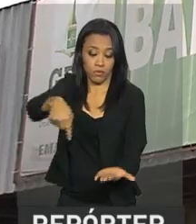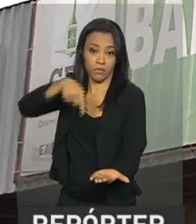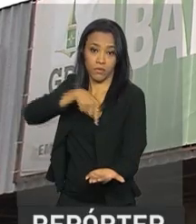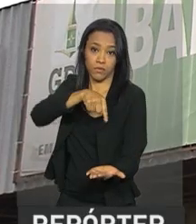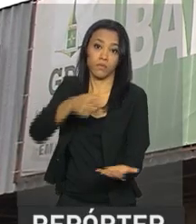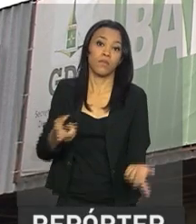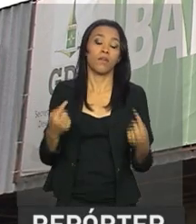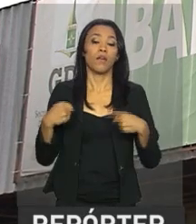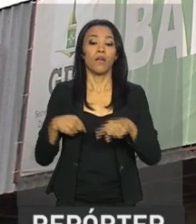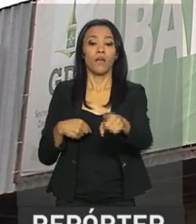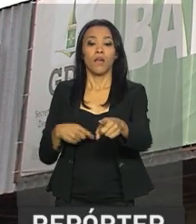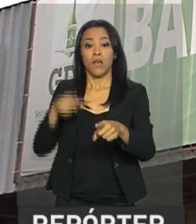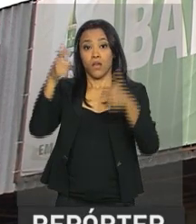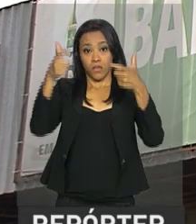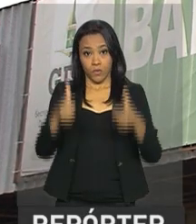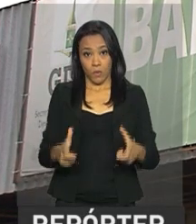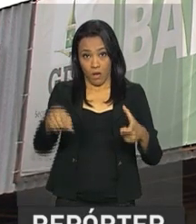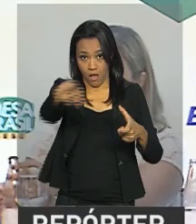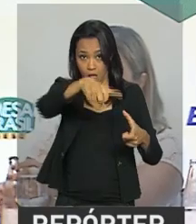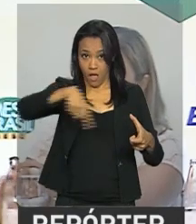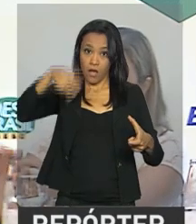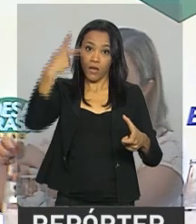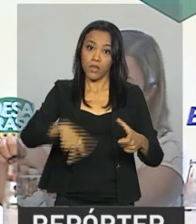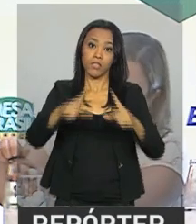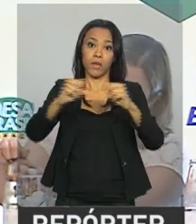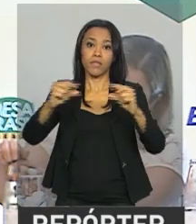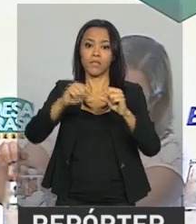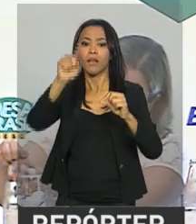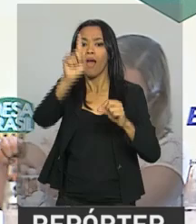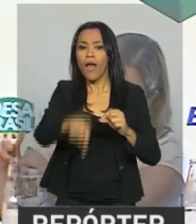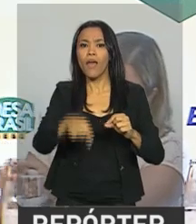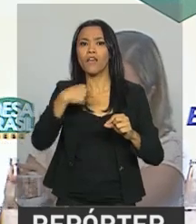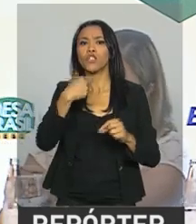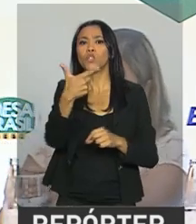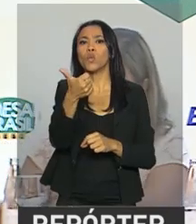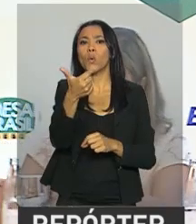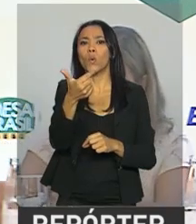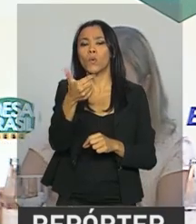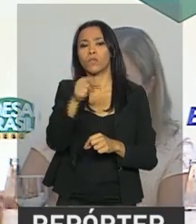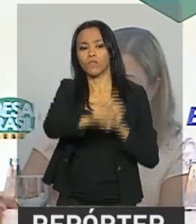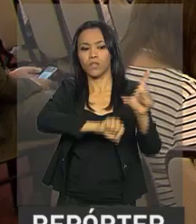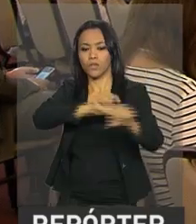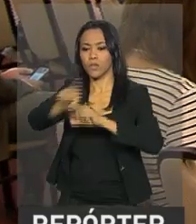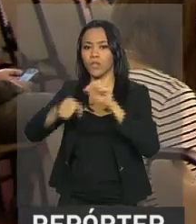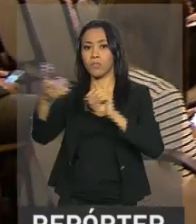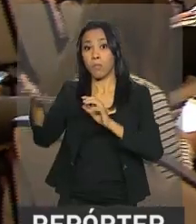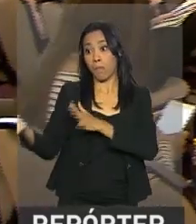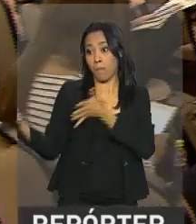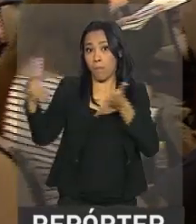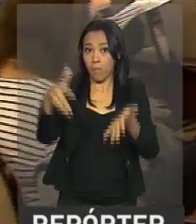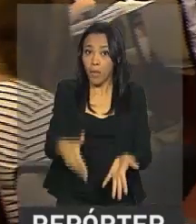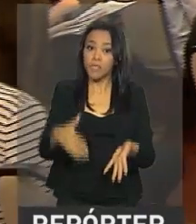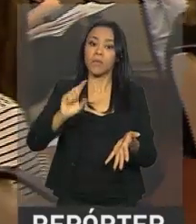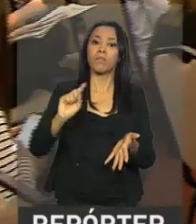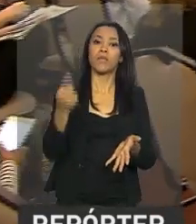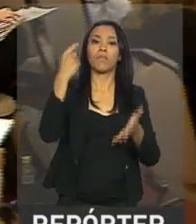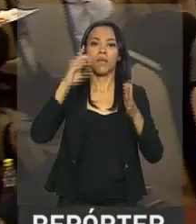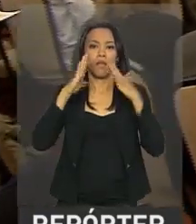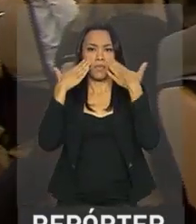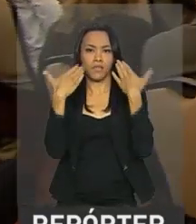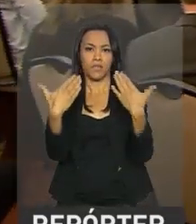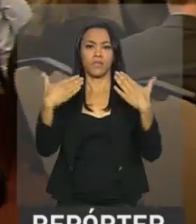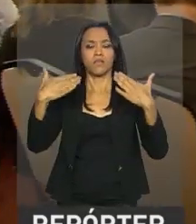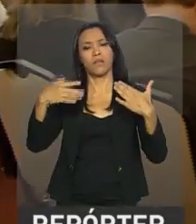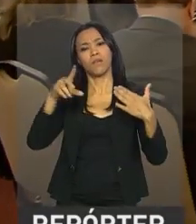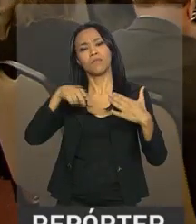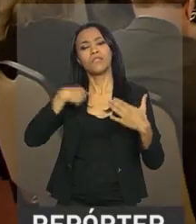O Banco de Alimentos do Distrito Federal foi um dos 12 selecionados para participar da primeira mostra de experiências